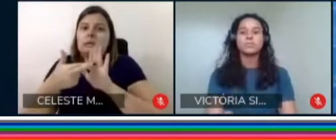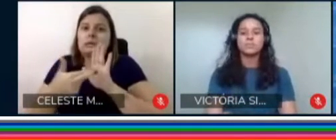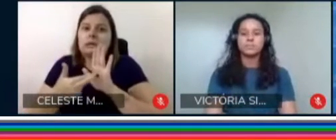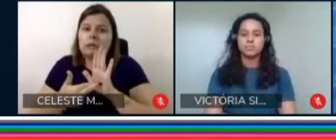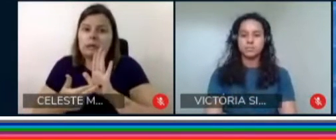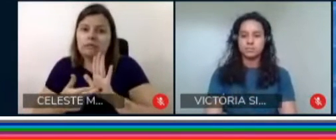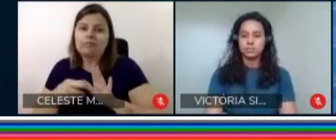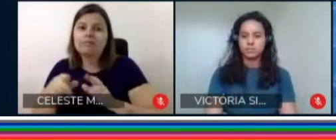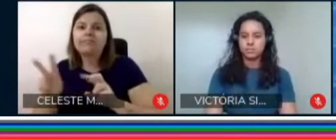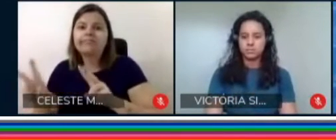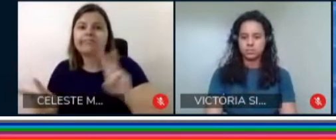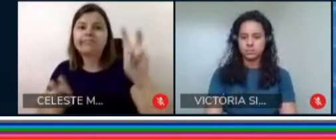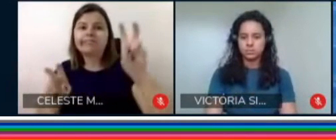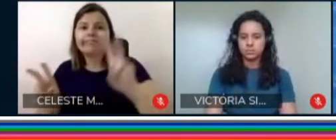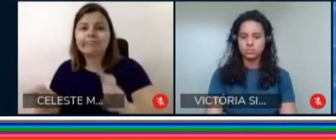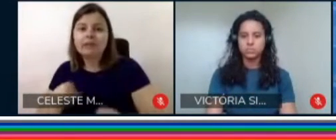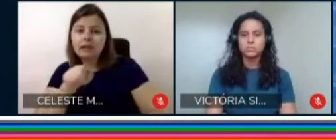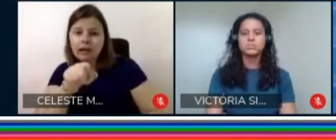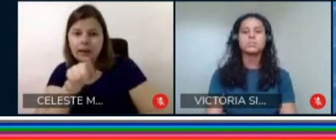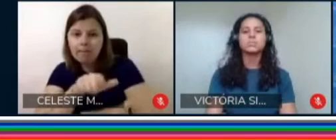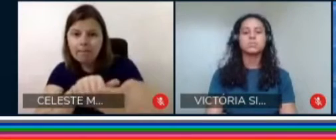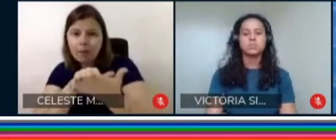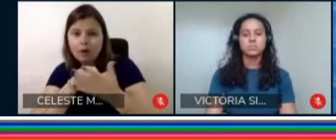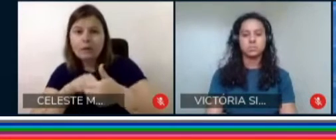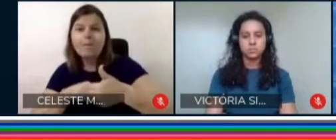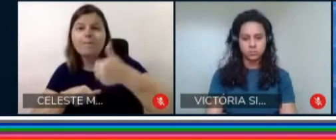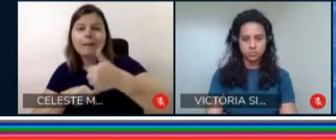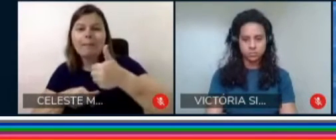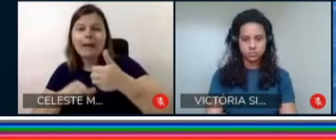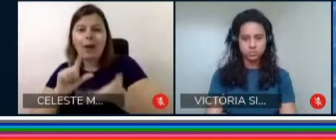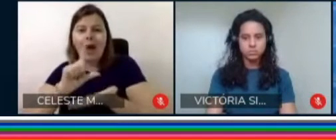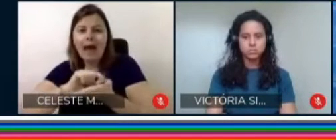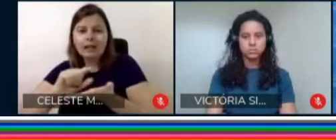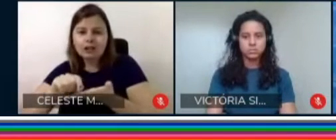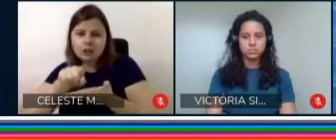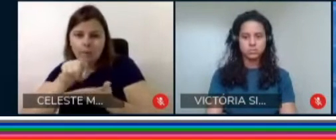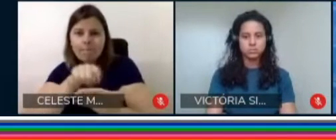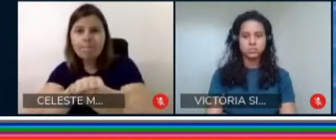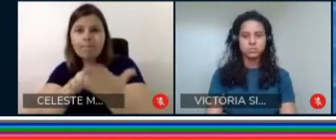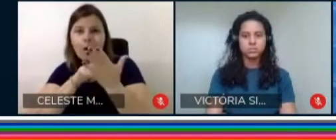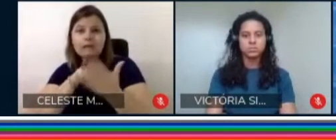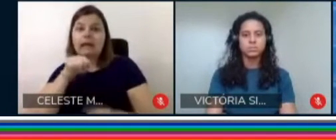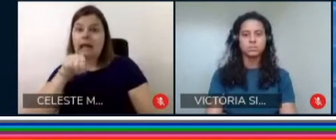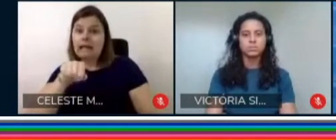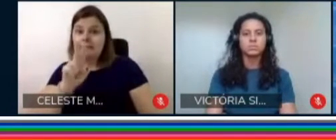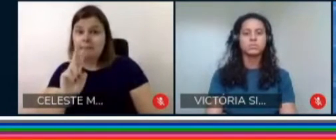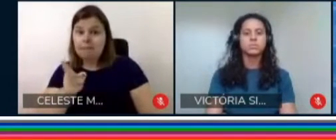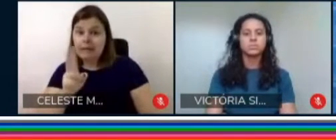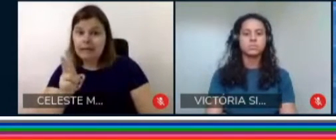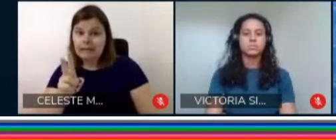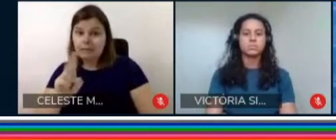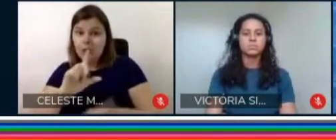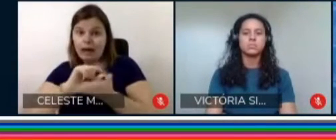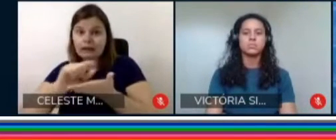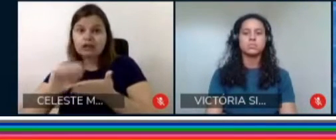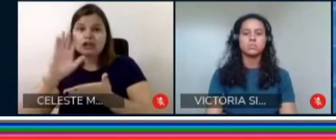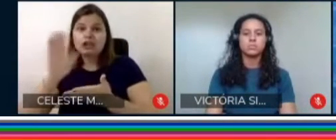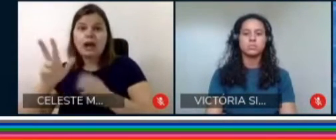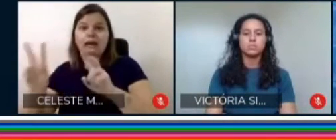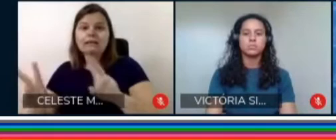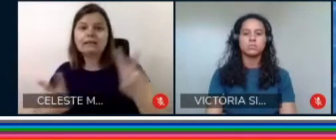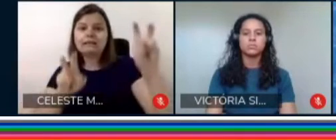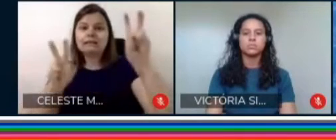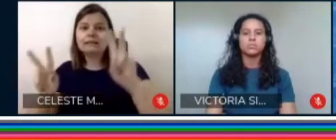artigo, por exemplo, ele diz que foi citado 2 vezes ali, né? Então eu já sei mais ou menos como é a situação